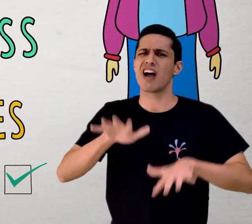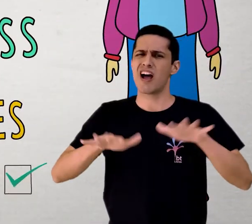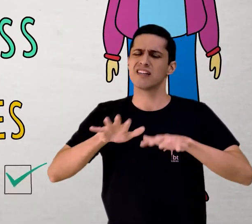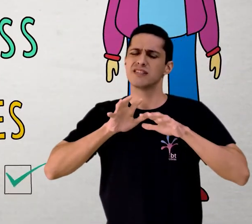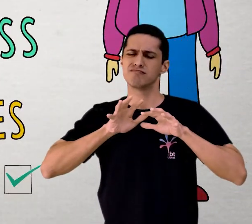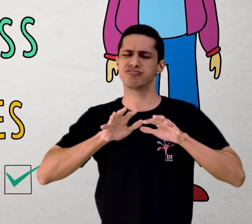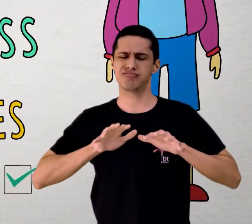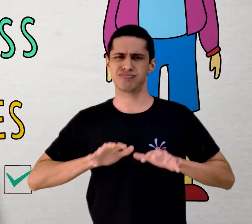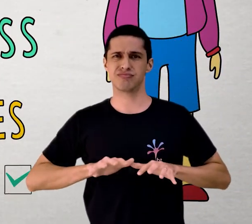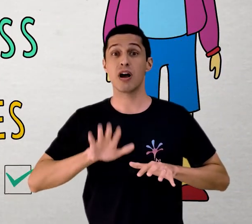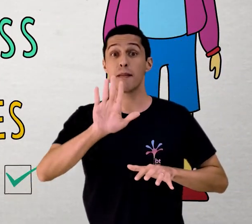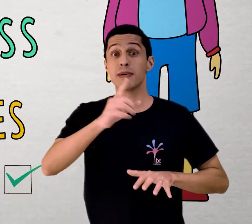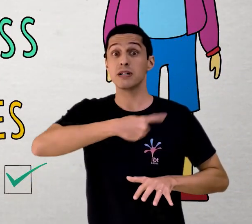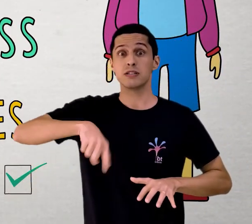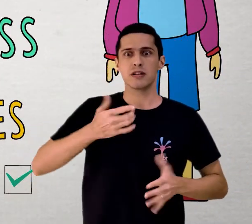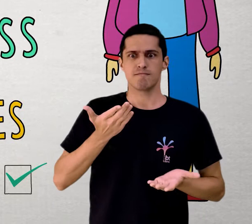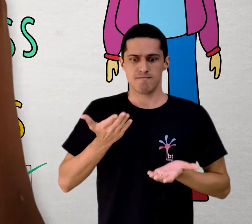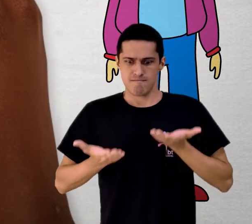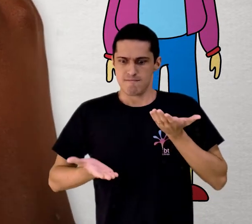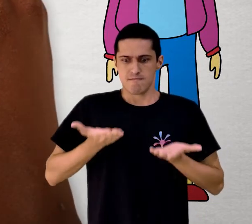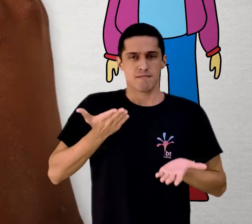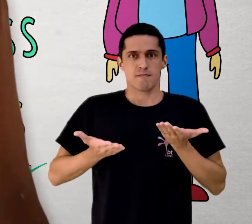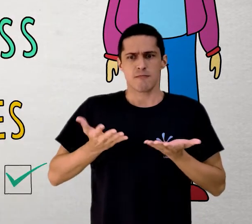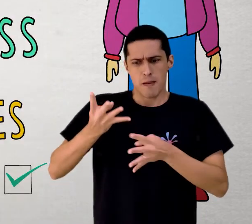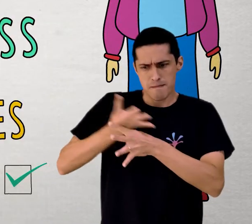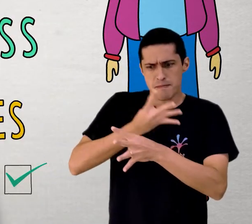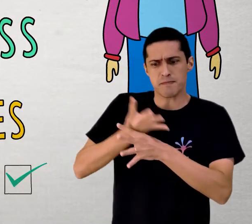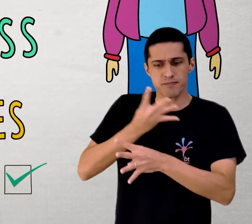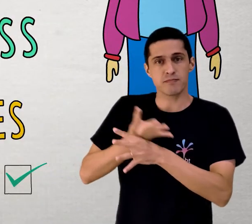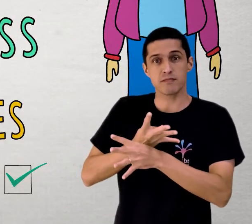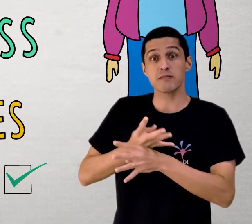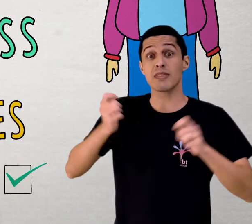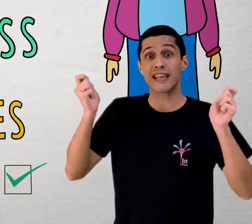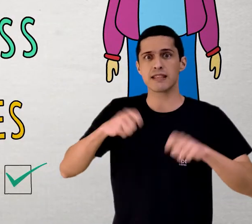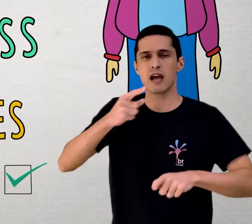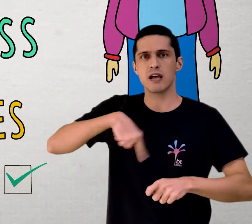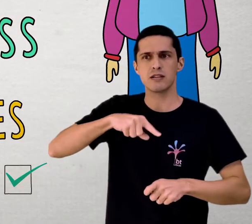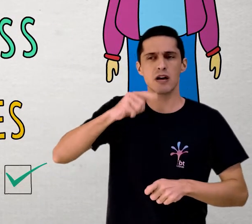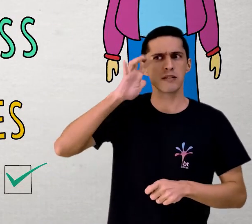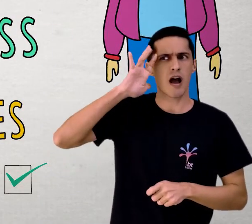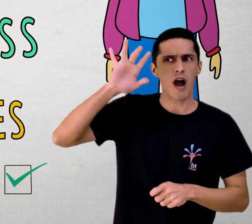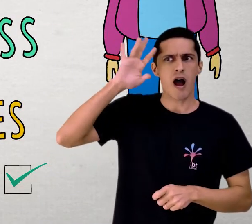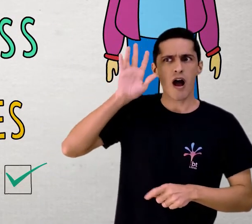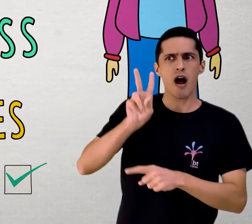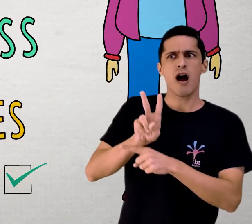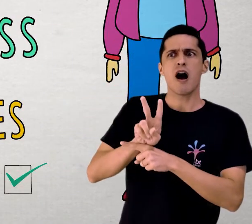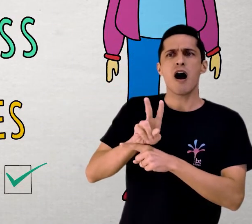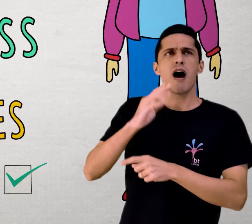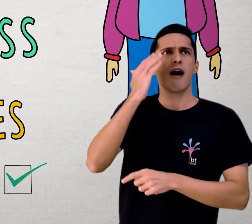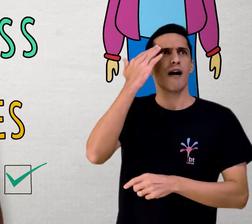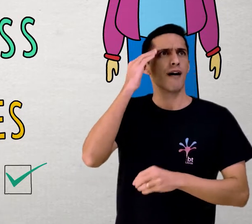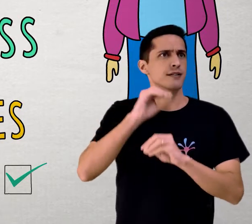emocionalmente e desenvolvemos a resiliência, somos capazes de ver as situações com clareza, o que nos apoia para sermos